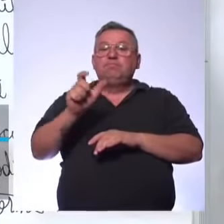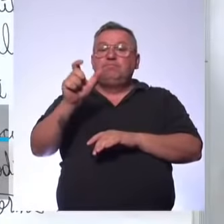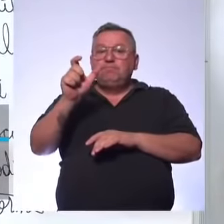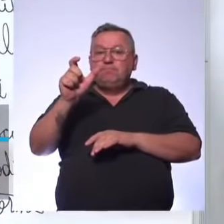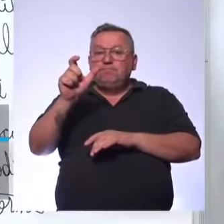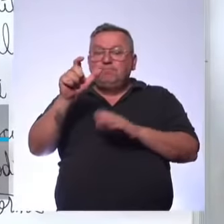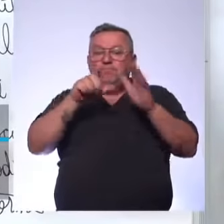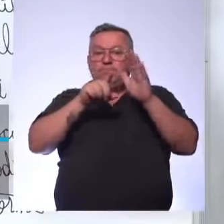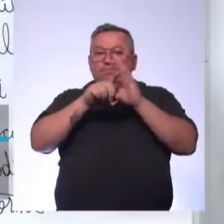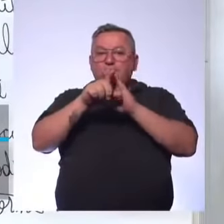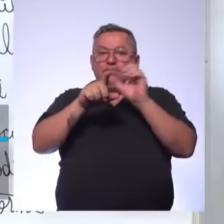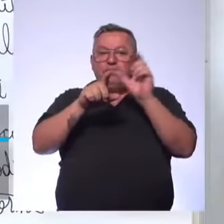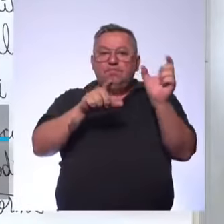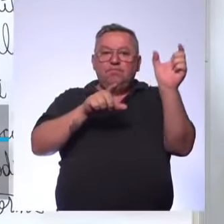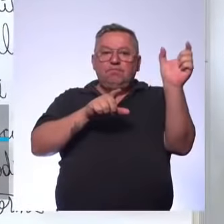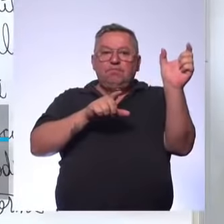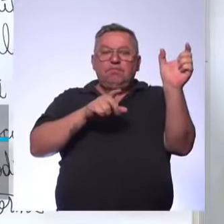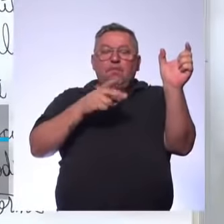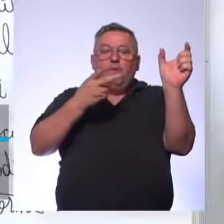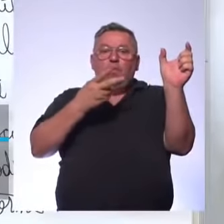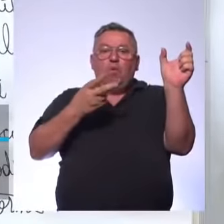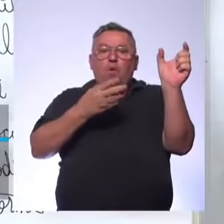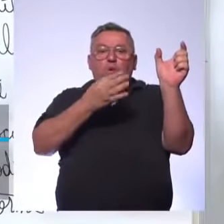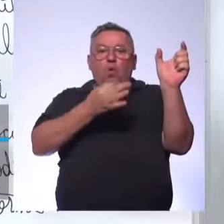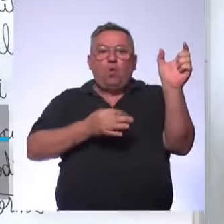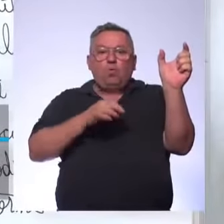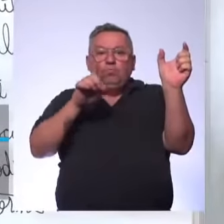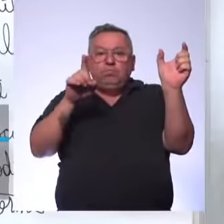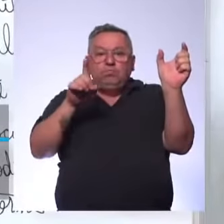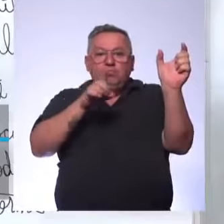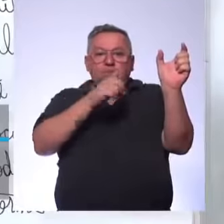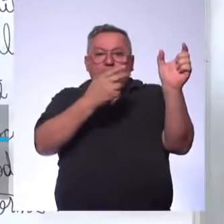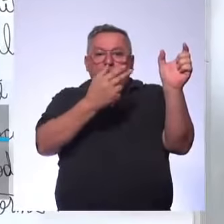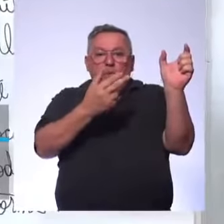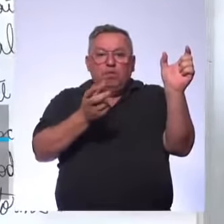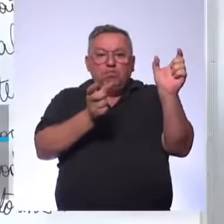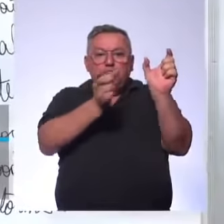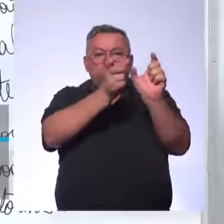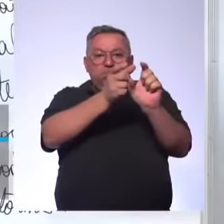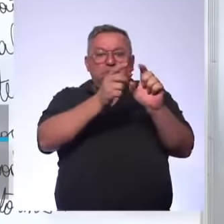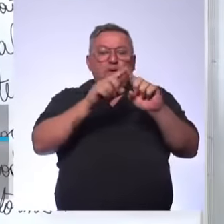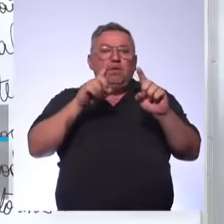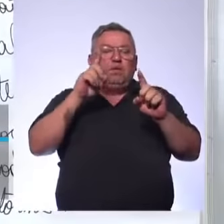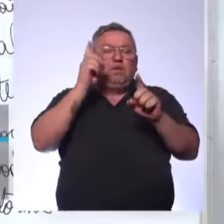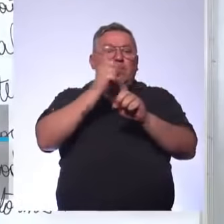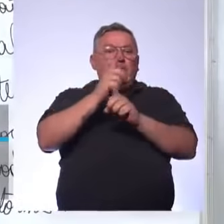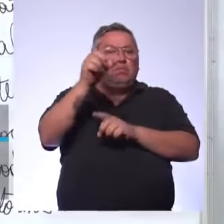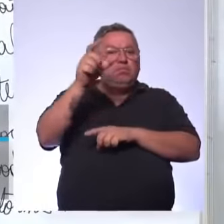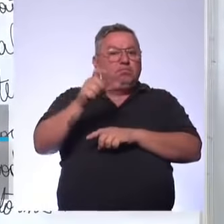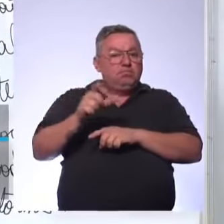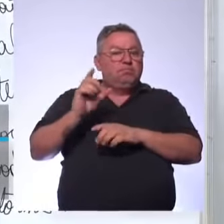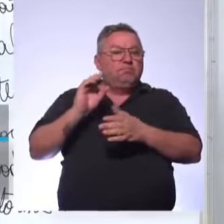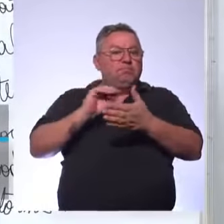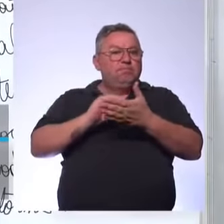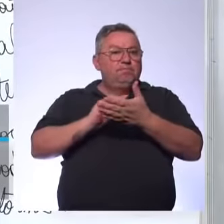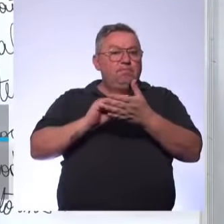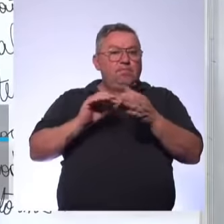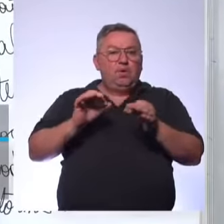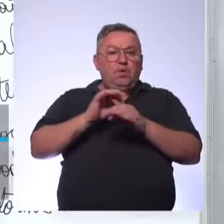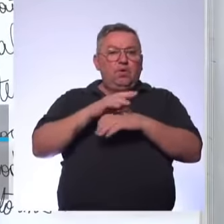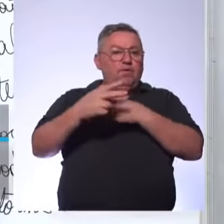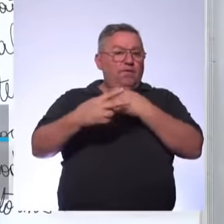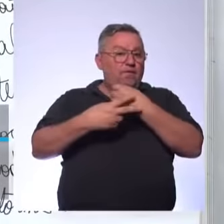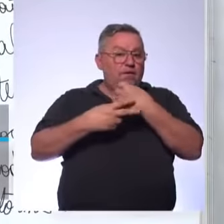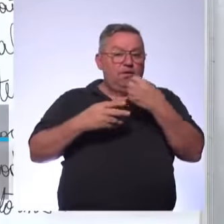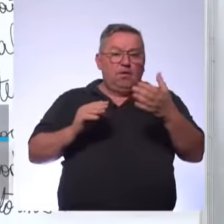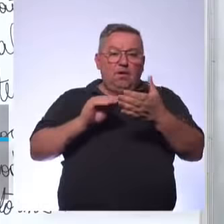da pergunta e procura lá naquele texto. E aí você só vai achar o sujeito da pergunta, põe na resposta, o verbo da pergunta na